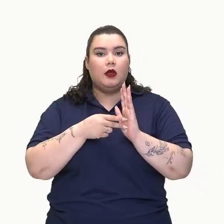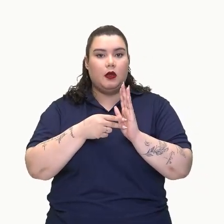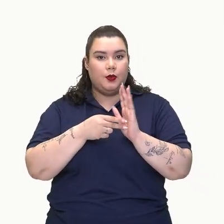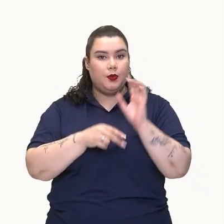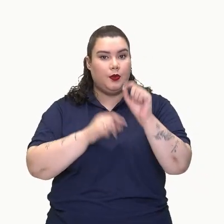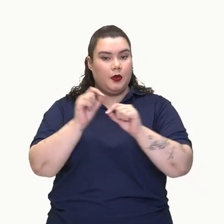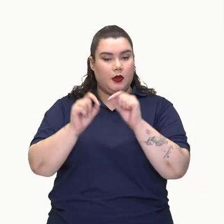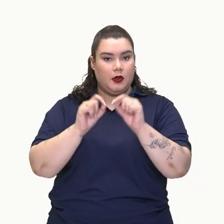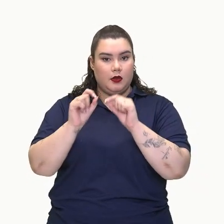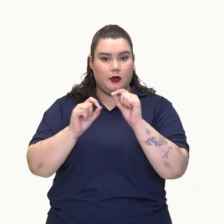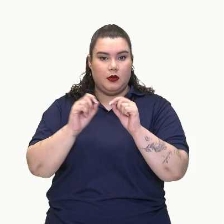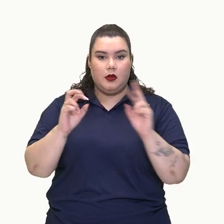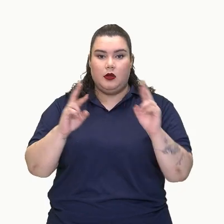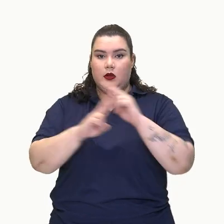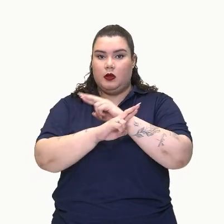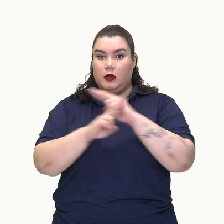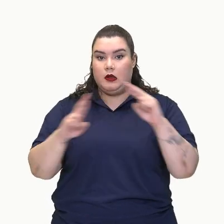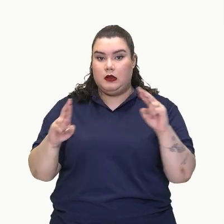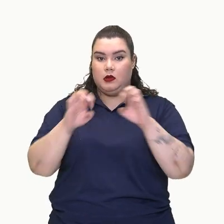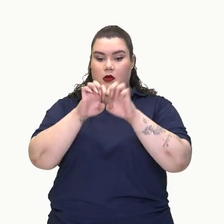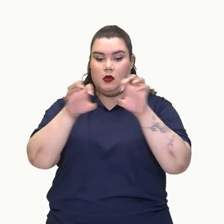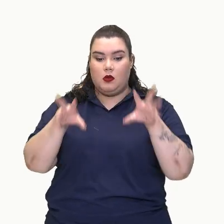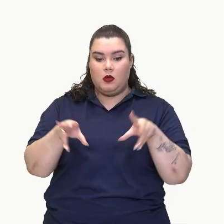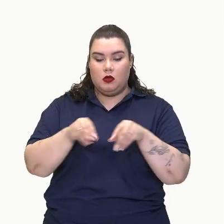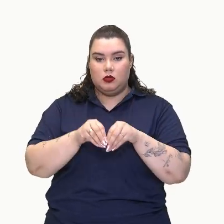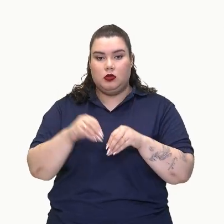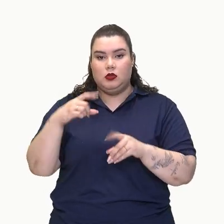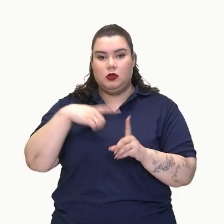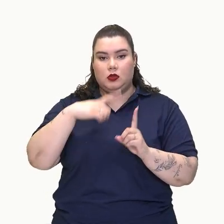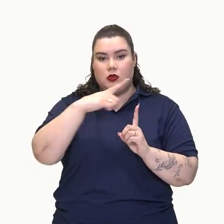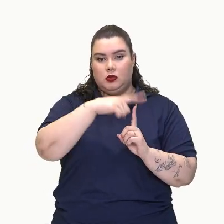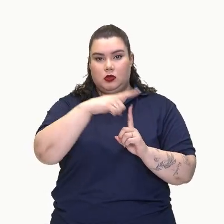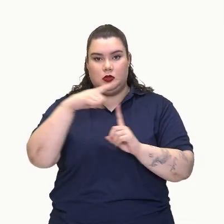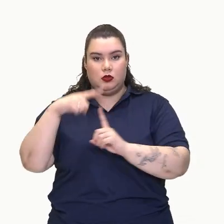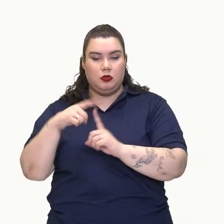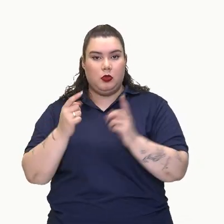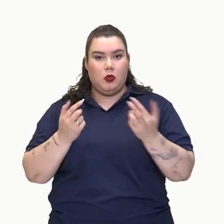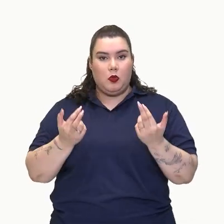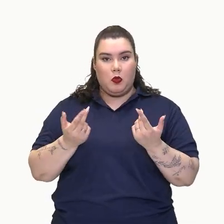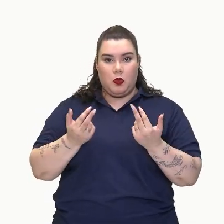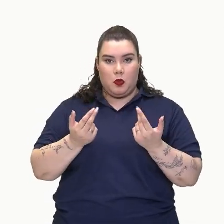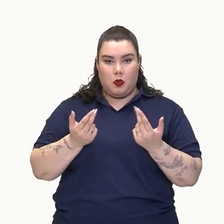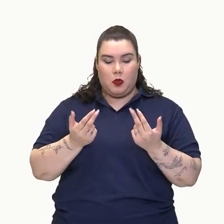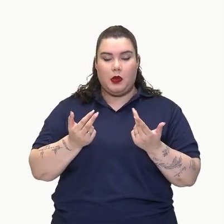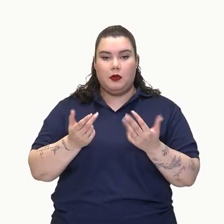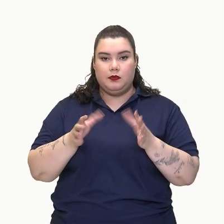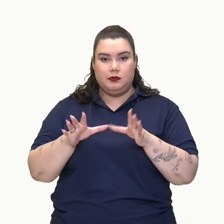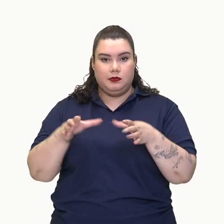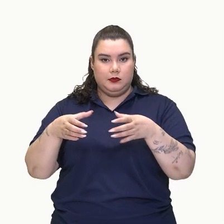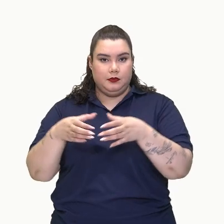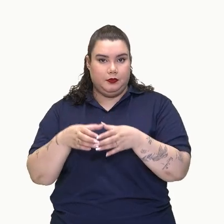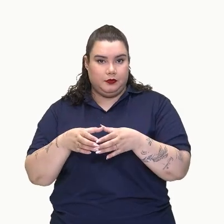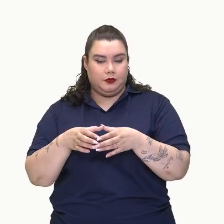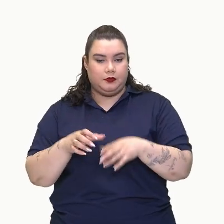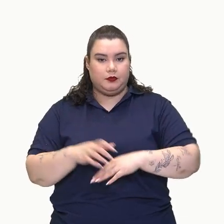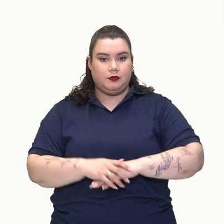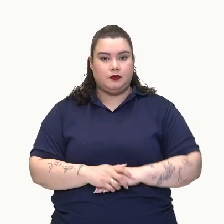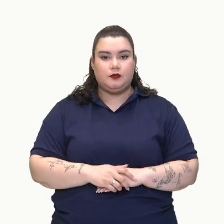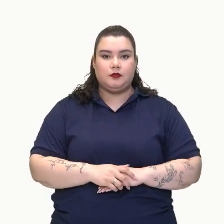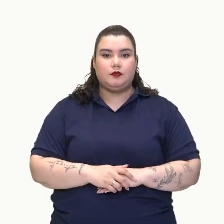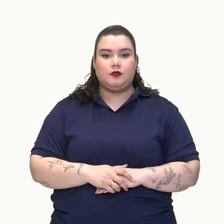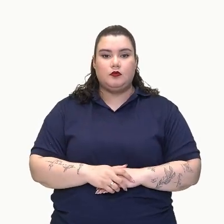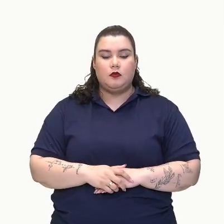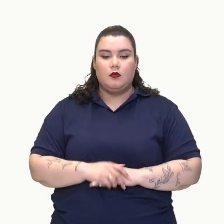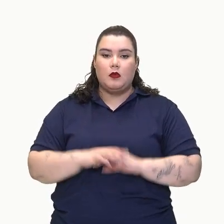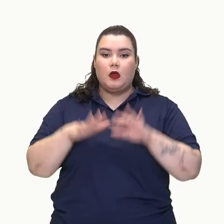aquelas relações onde são espécies, né? As mesmas espécies aqui interagindo. E aí a gente